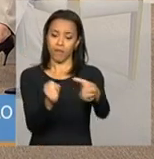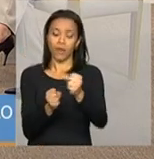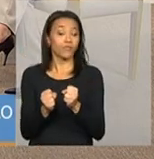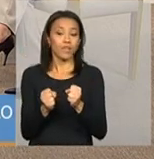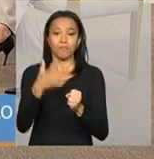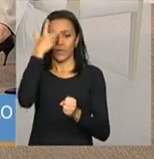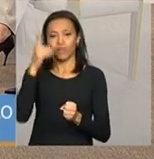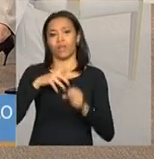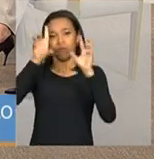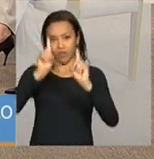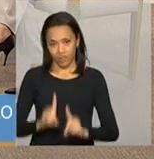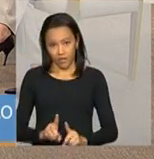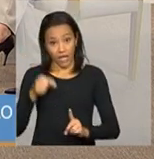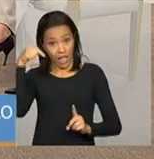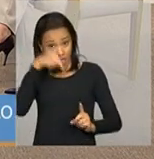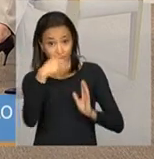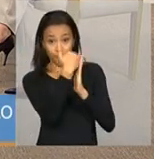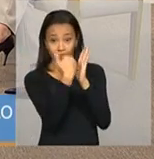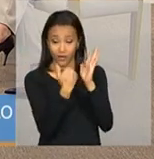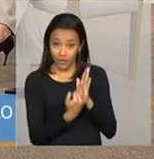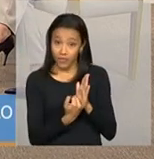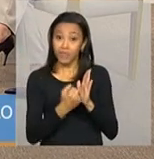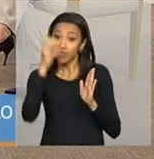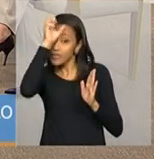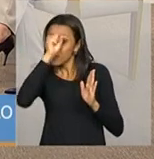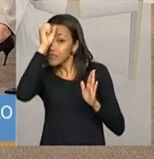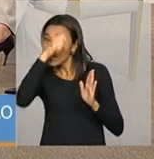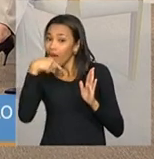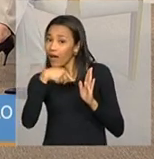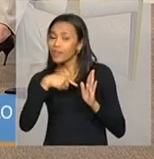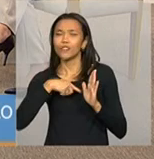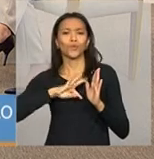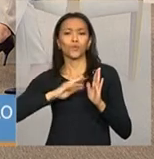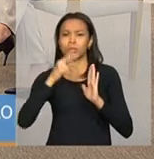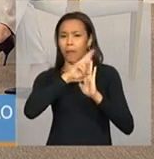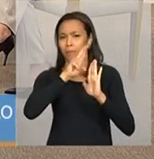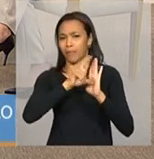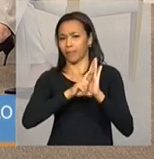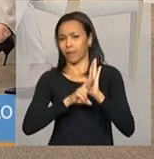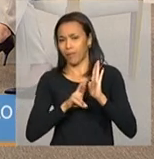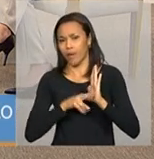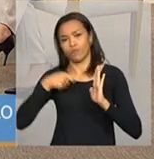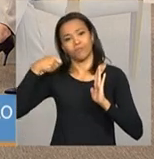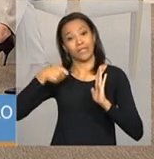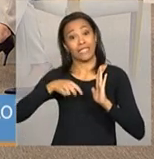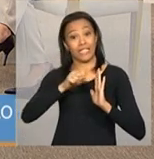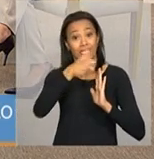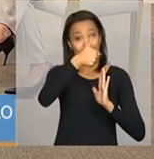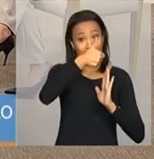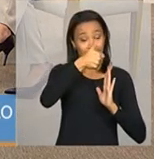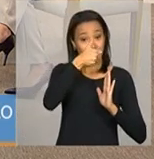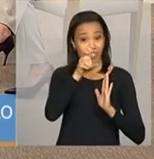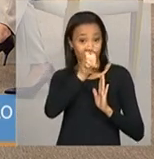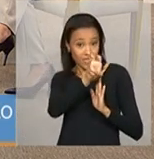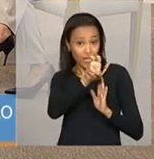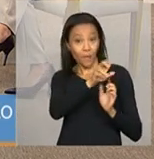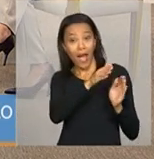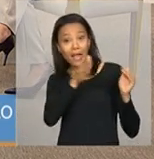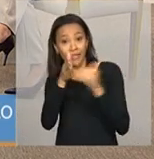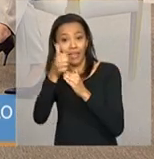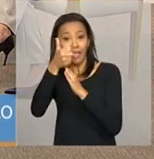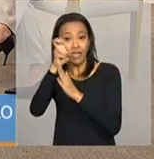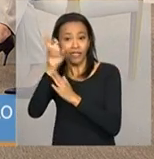deficiência. Por meio desse Programa Nacional de Aprendizagem, todo estabelecimento tem a obrigação de colocar de 5% a 15% de seus